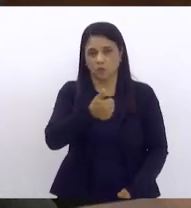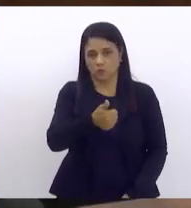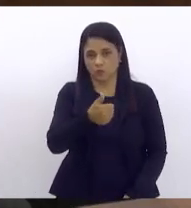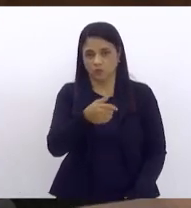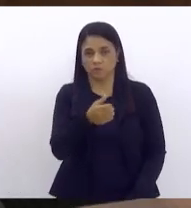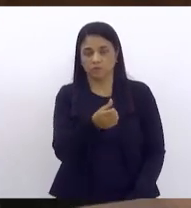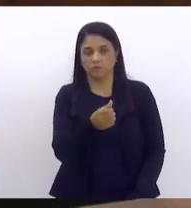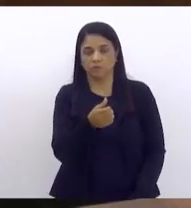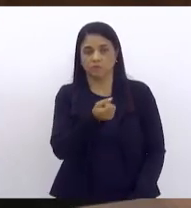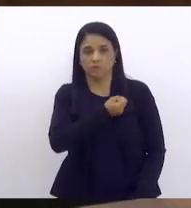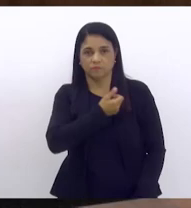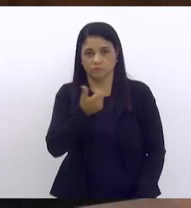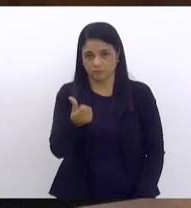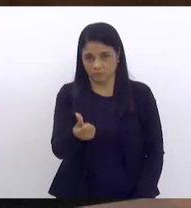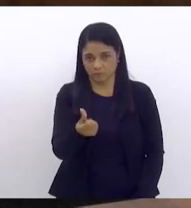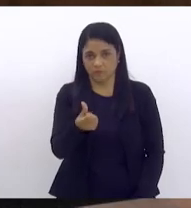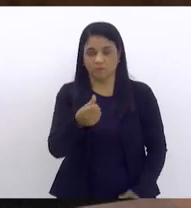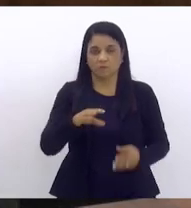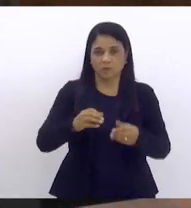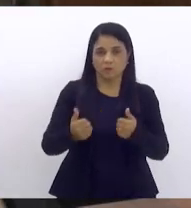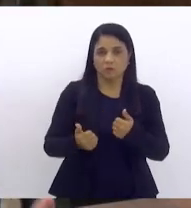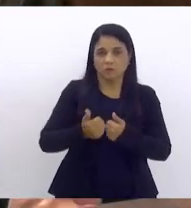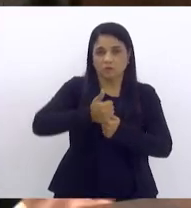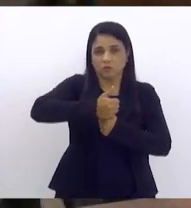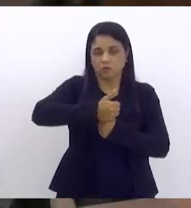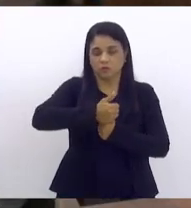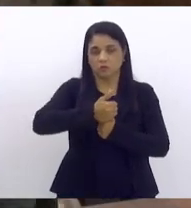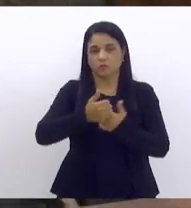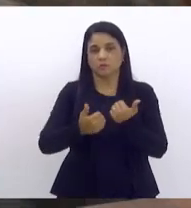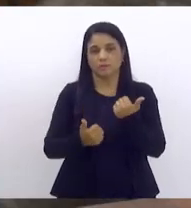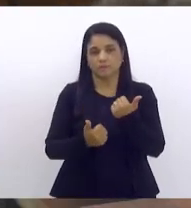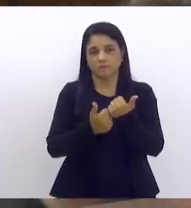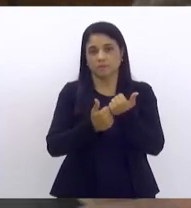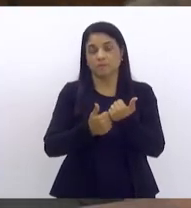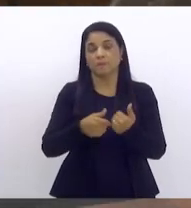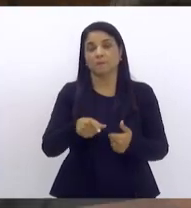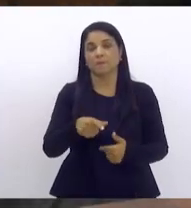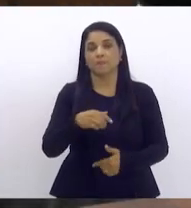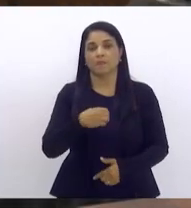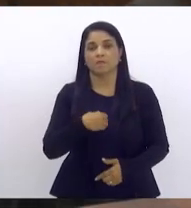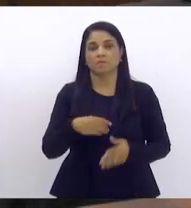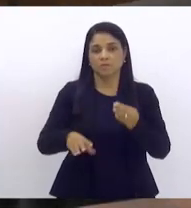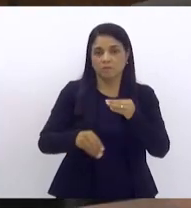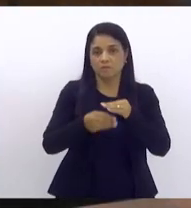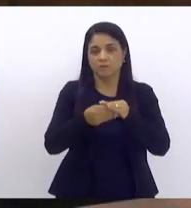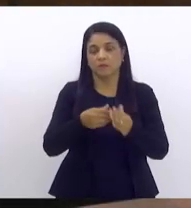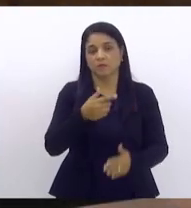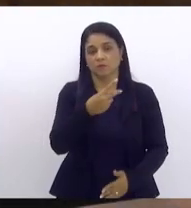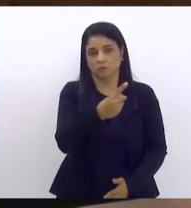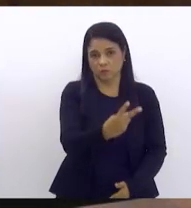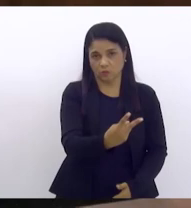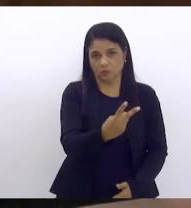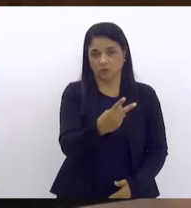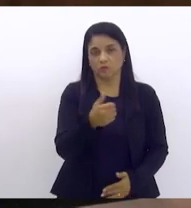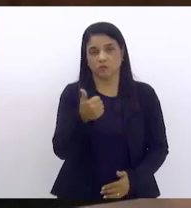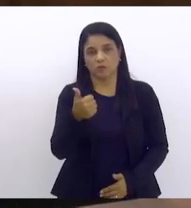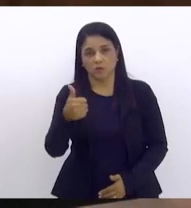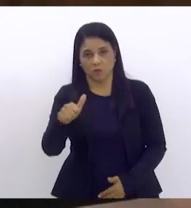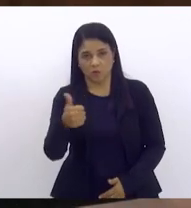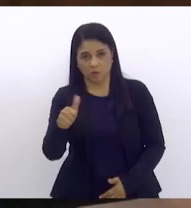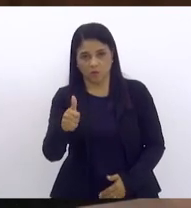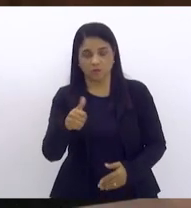6. Favorável com subemenda aglutinativa às emendas número 2 e 11. Favorável